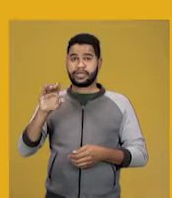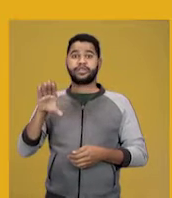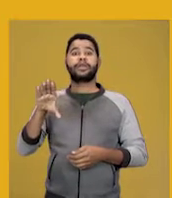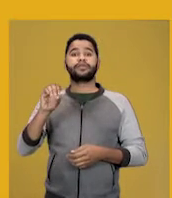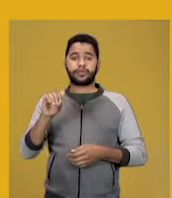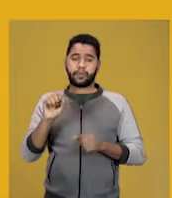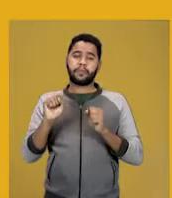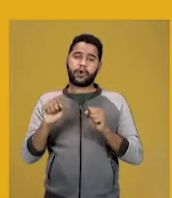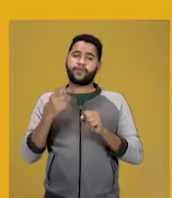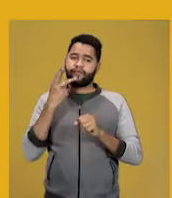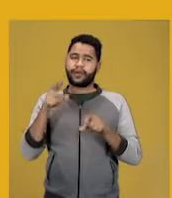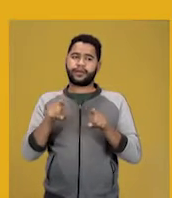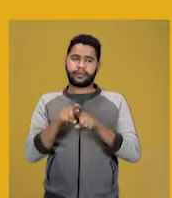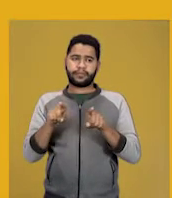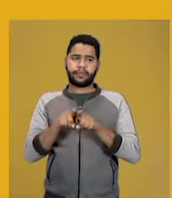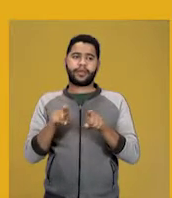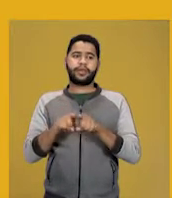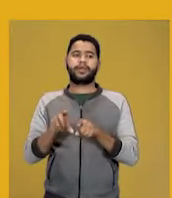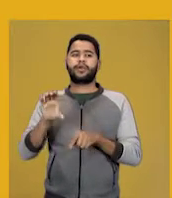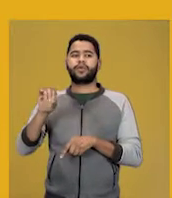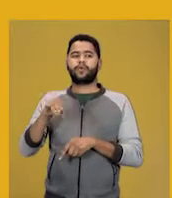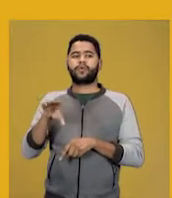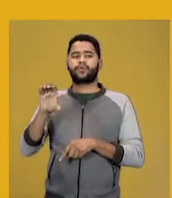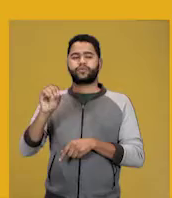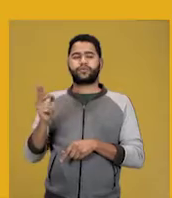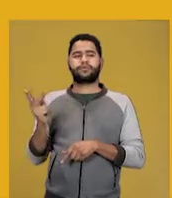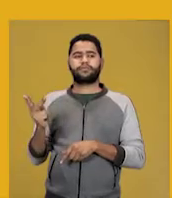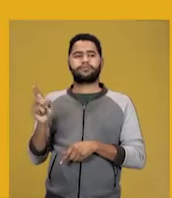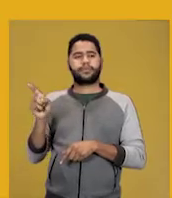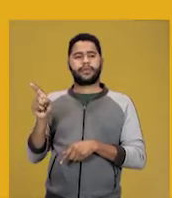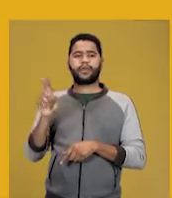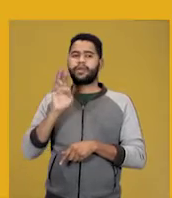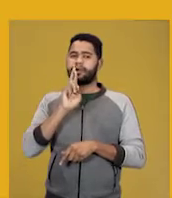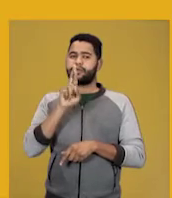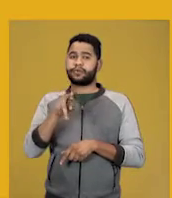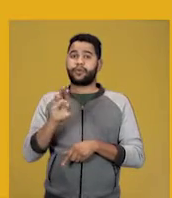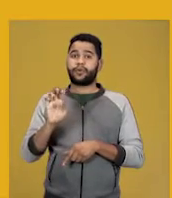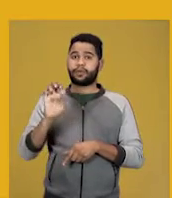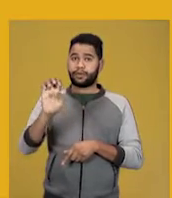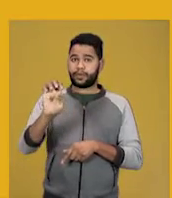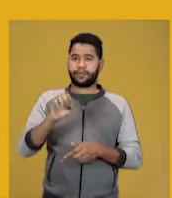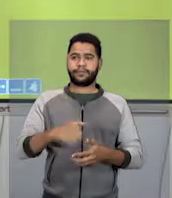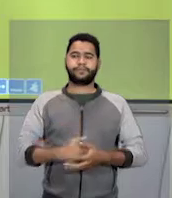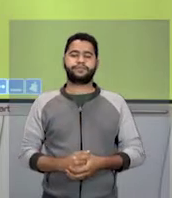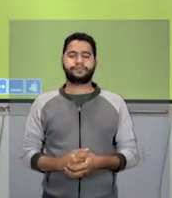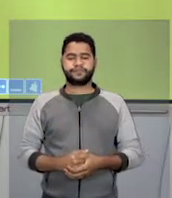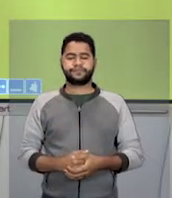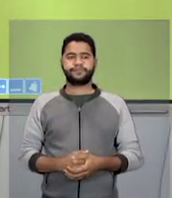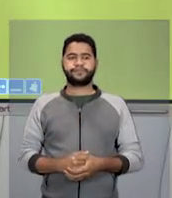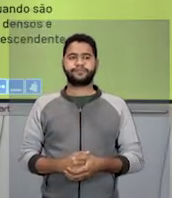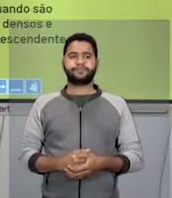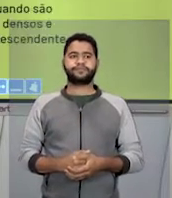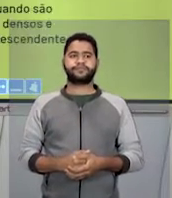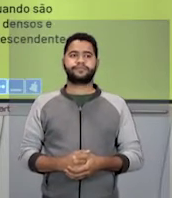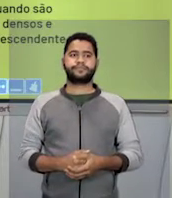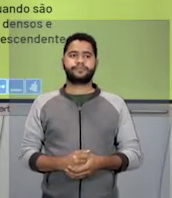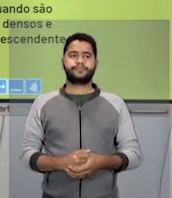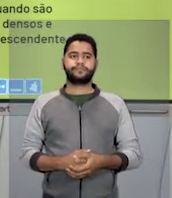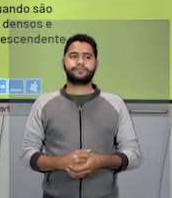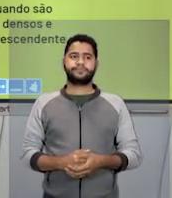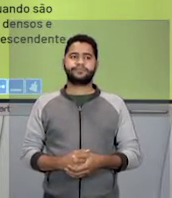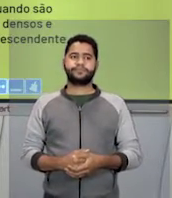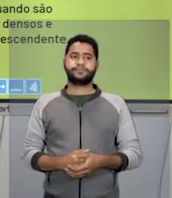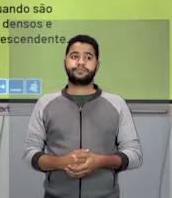é correto falar, tá? E a condução. Essa seria a nossa resposta. Vamos à próxima